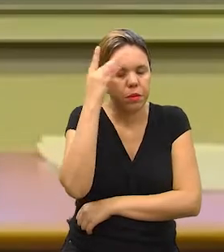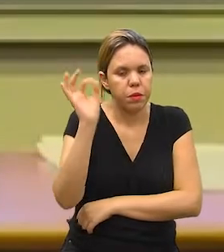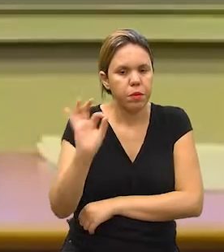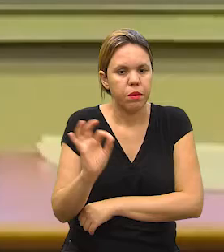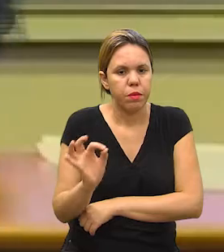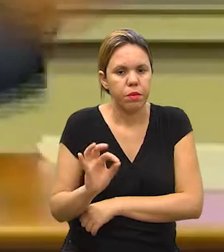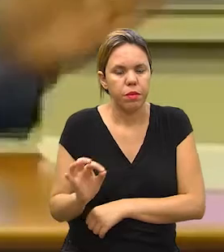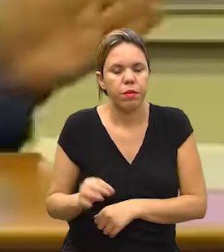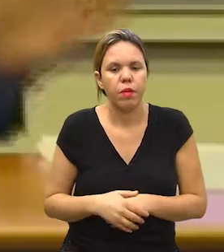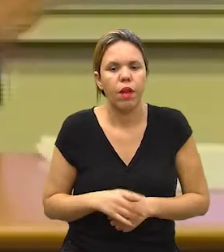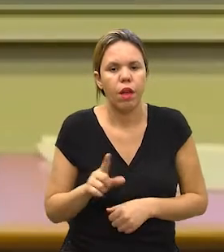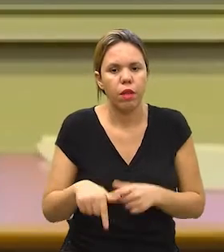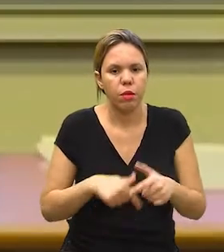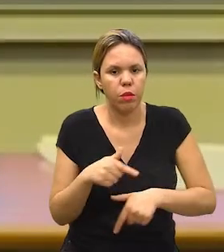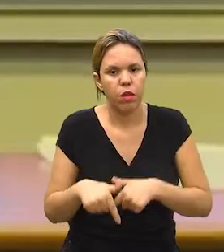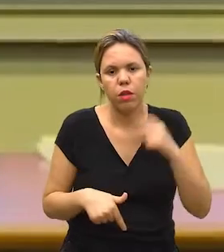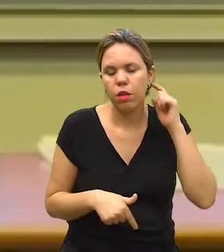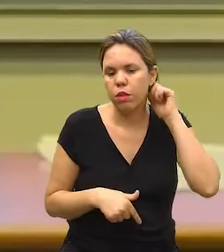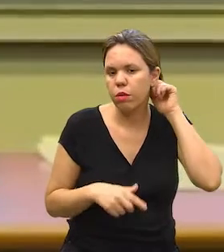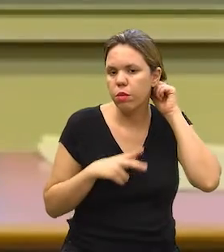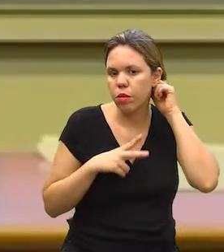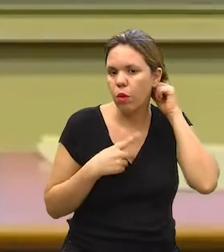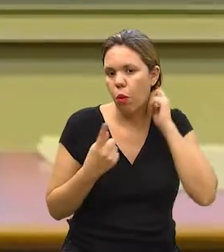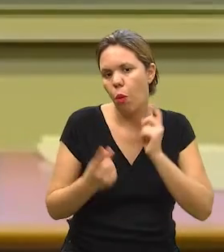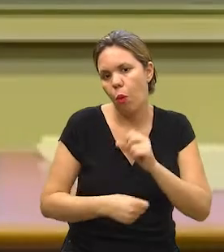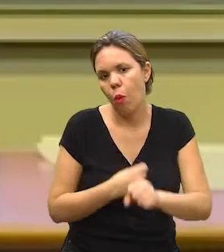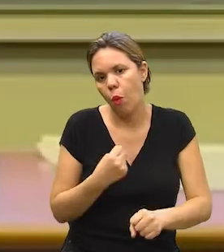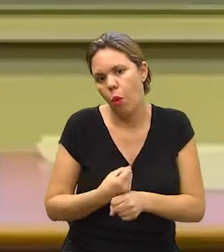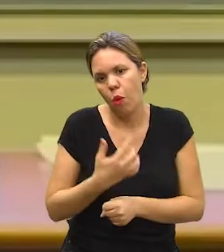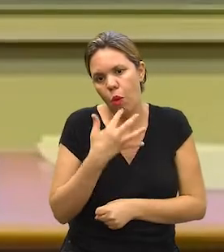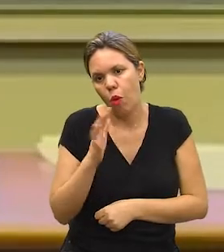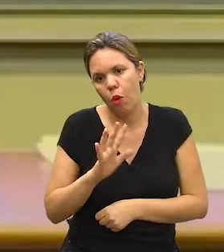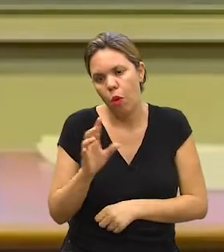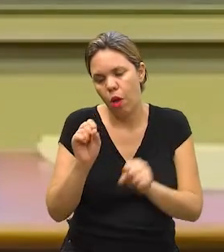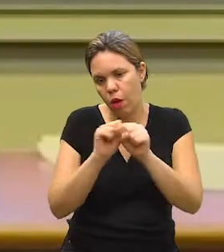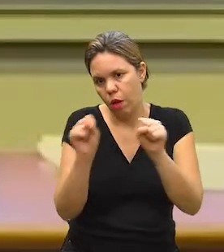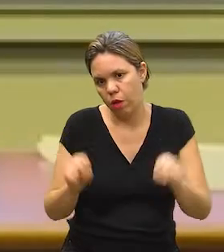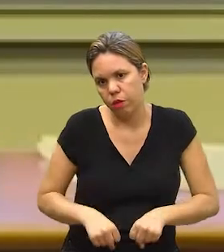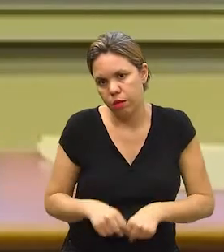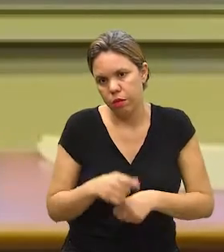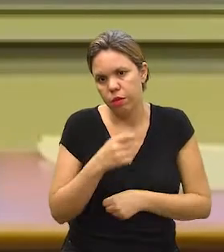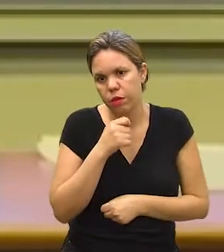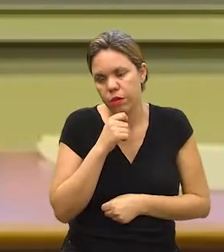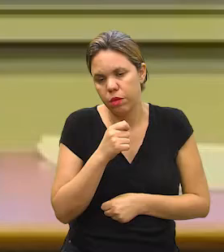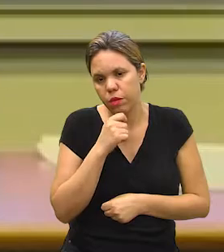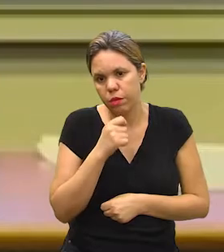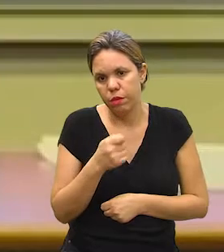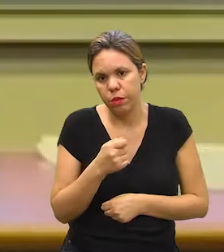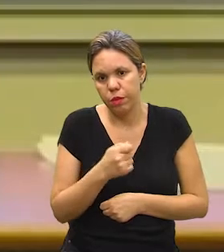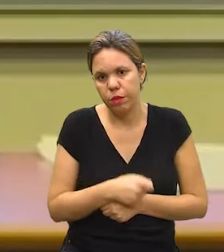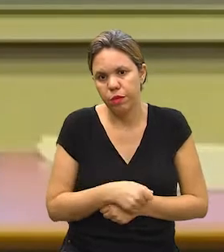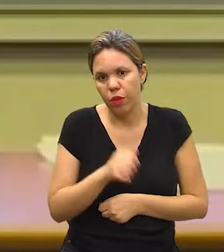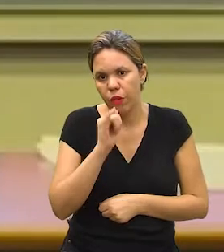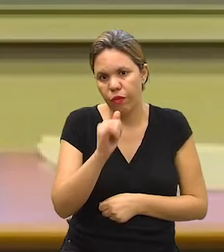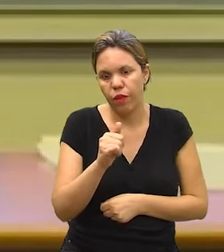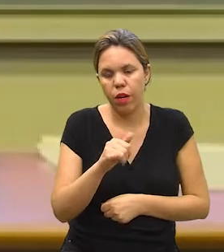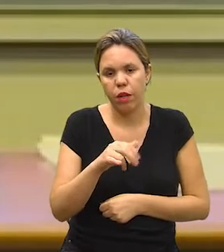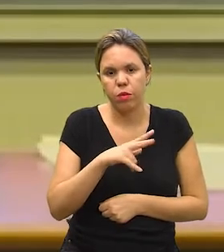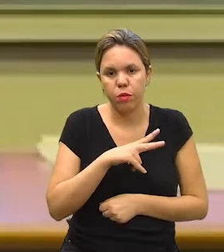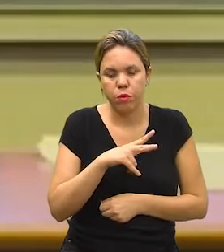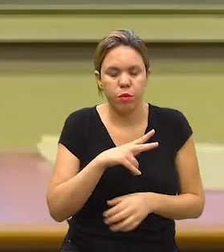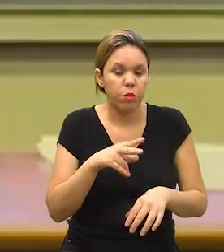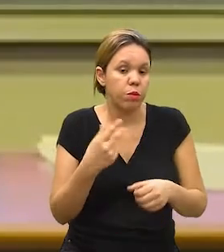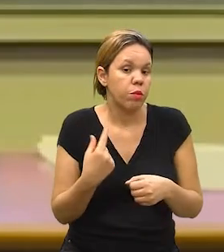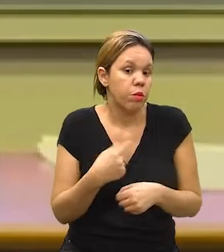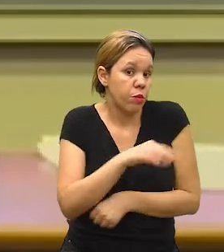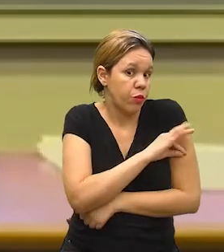ministro é do setor privado, ele é ministro há um ano, né? Ele não conhece os sistemas. Aí eu falei para ele que as prefeituras têm